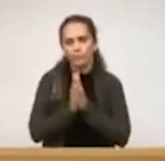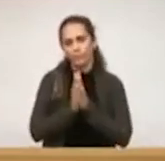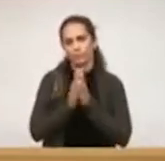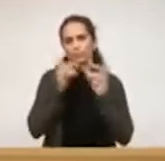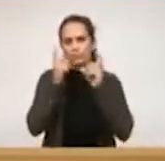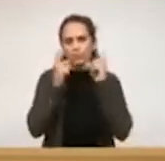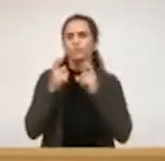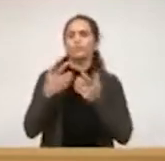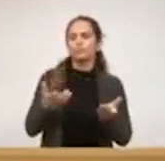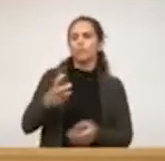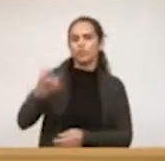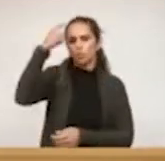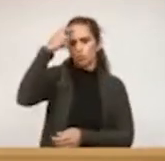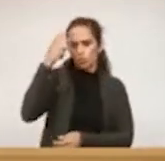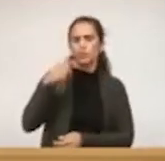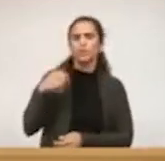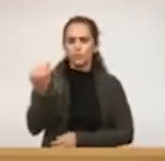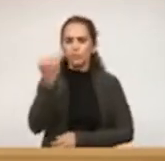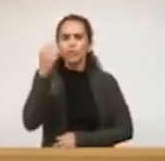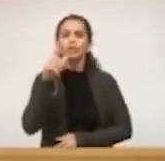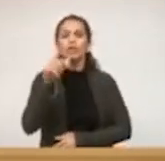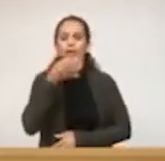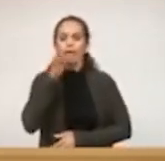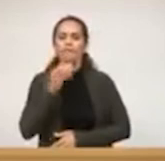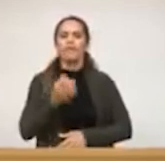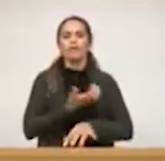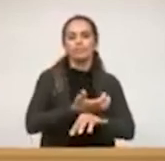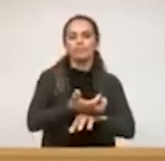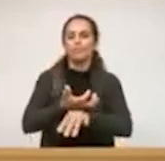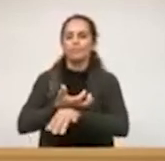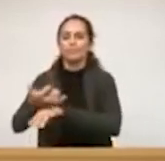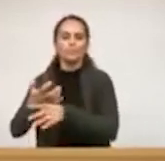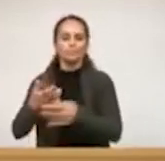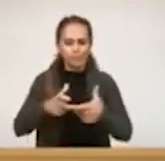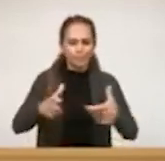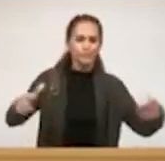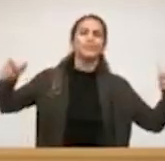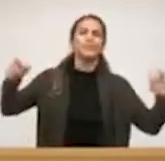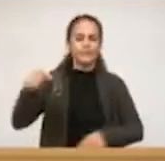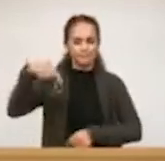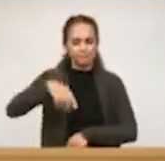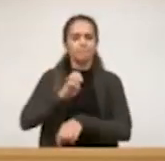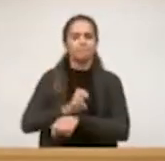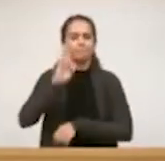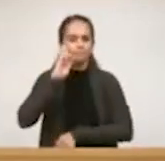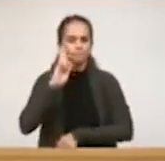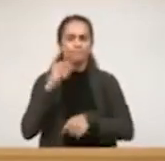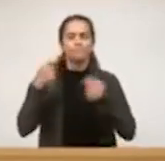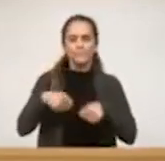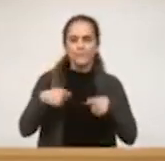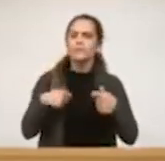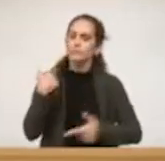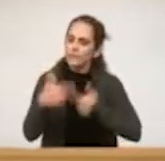com uma cultura importante que é o café uma vez que nós estamos nesse estado que produz muito e nós precisamos